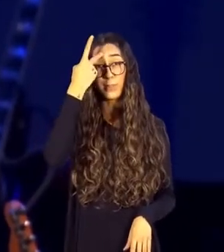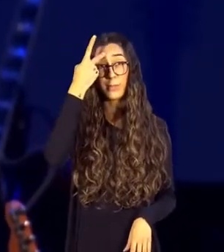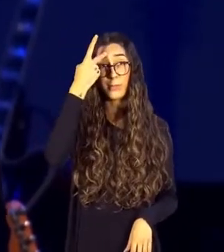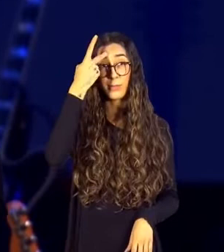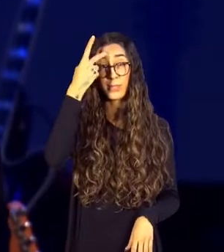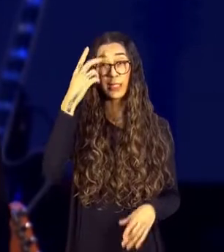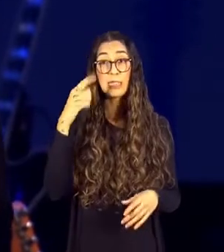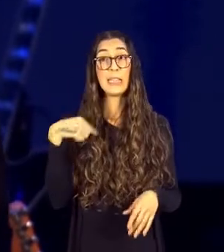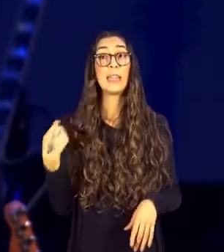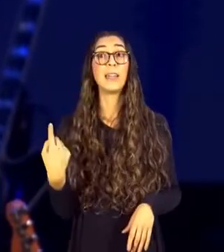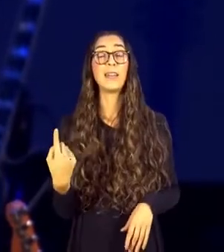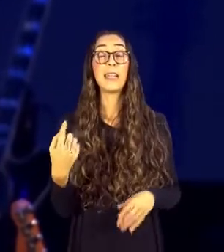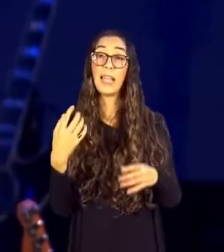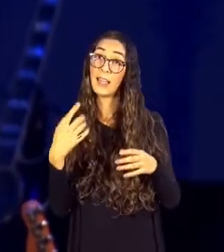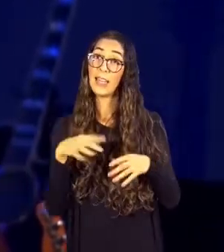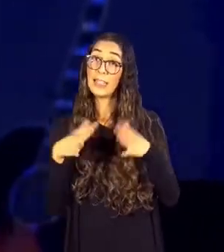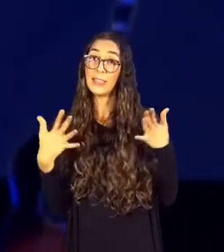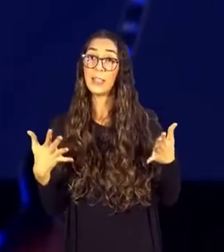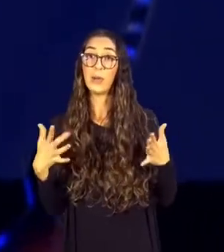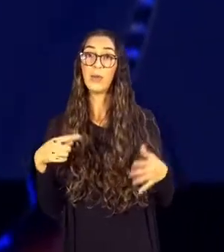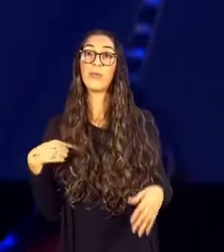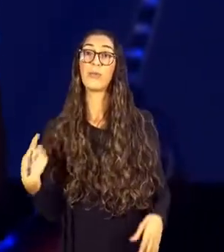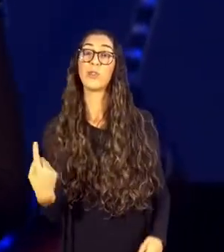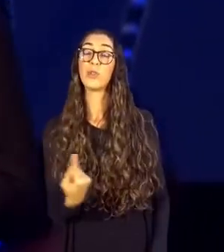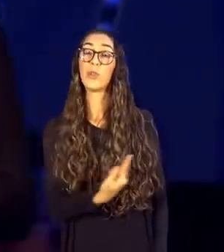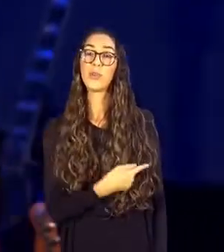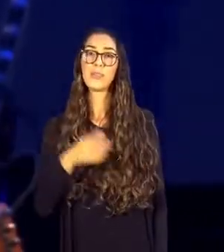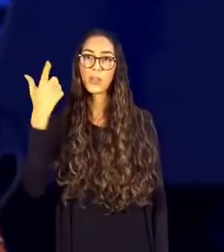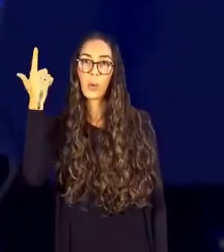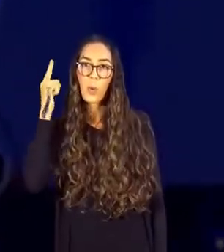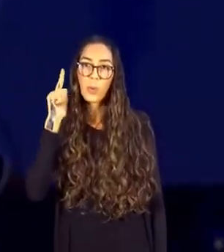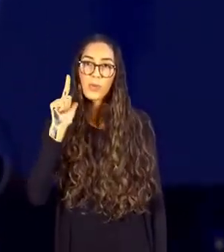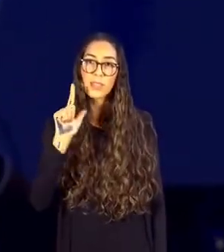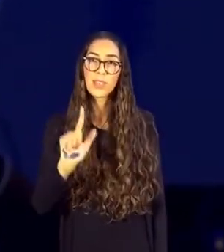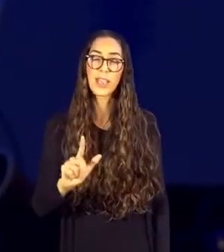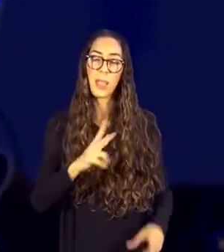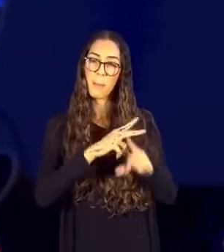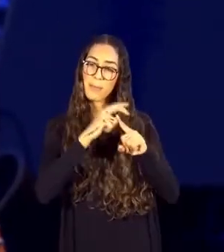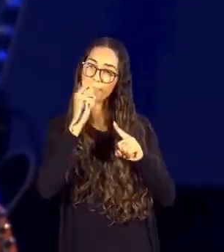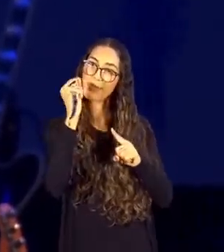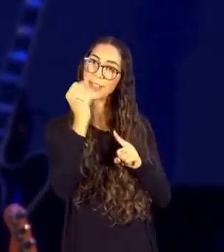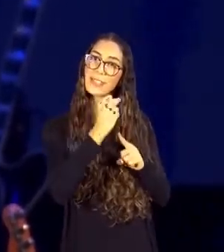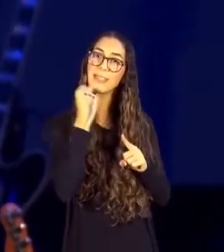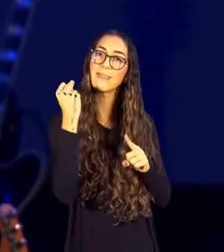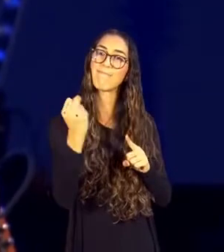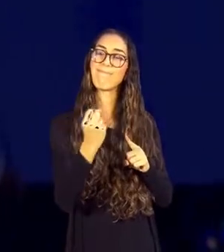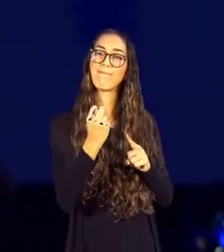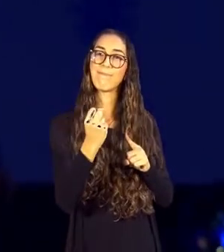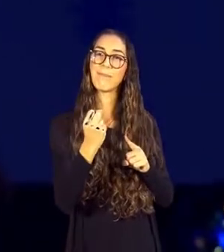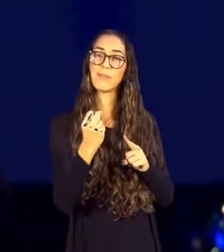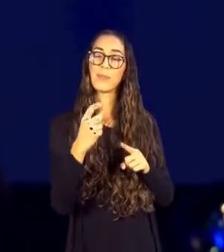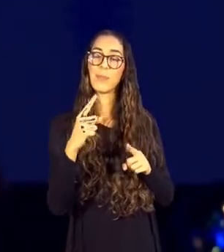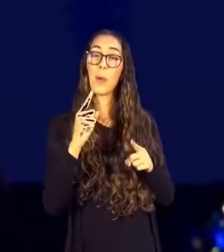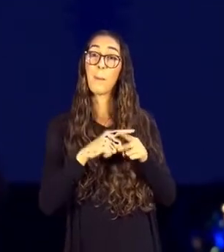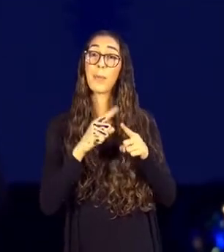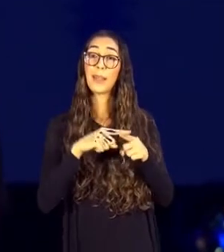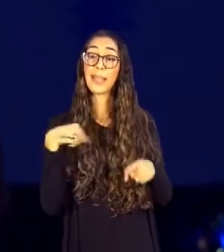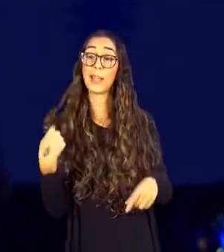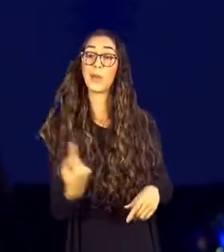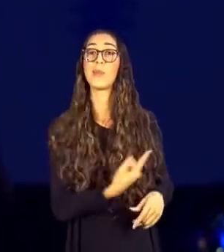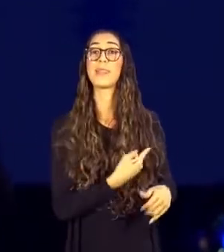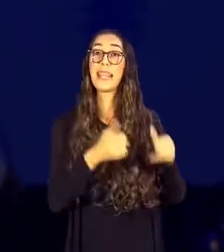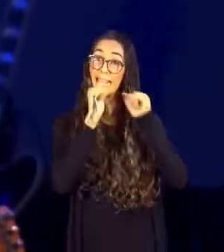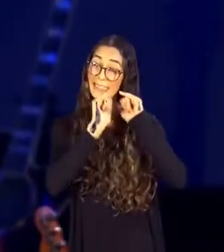aguentar esse rojão, esses pensamentos, essas coisas não. Como é que eu vou combater? Você vai declarar a palavra de Deus.